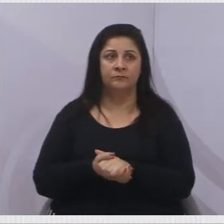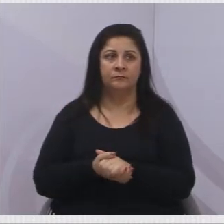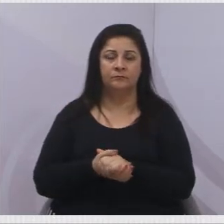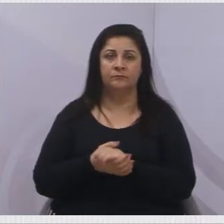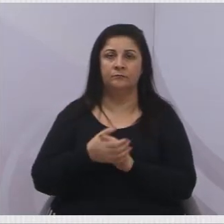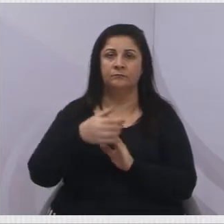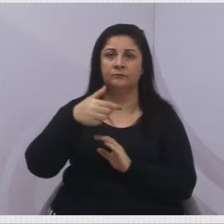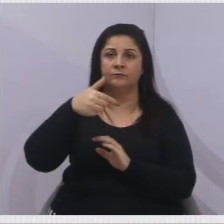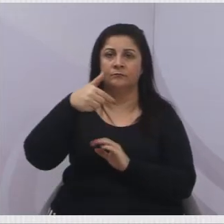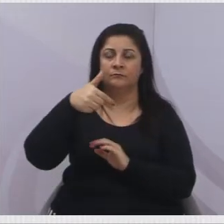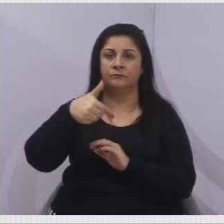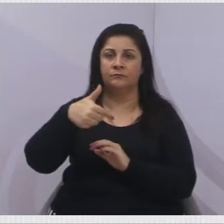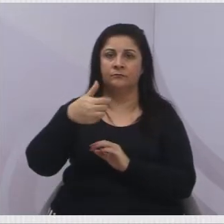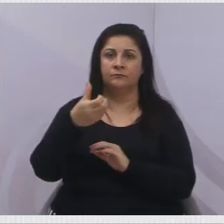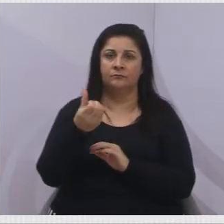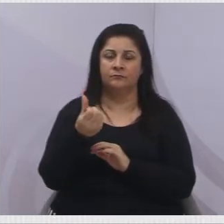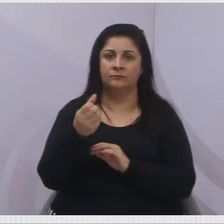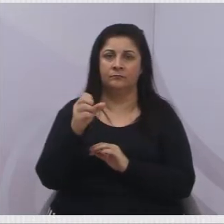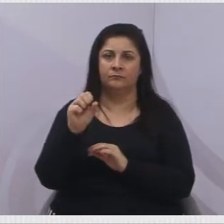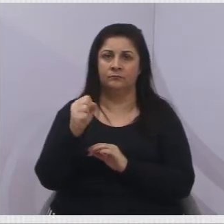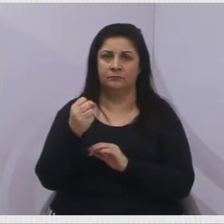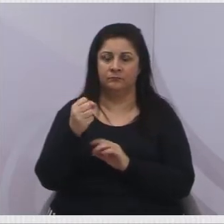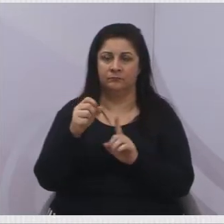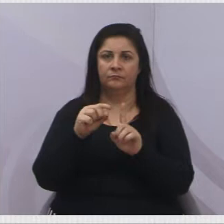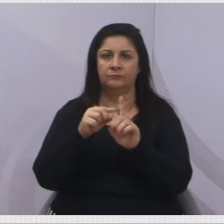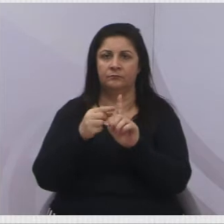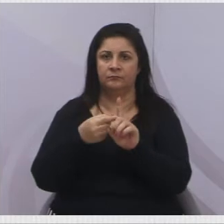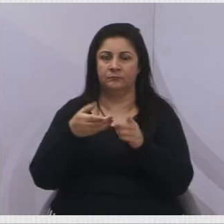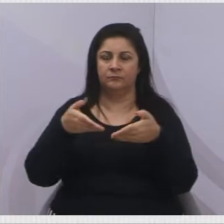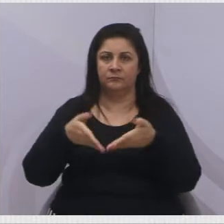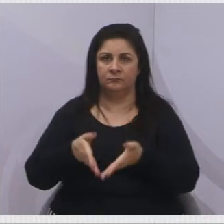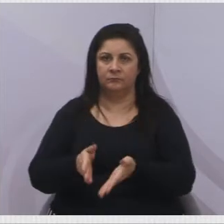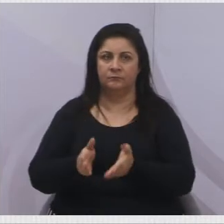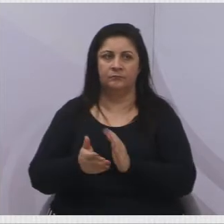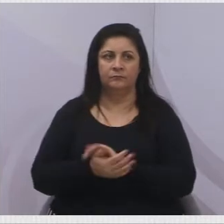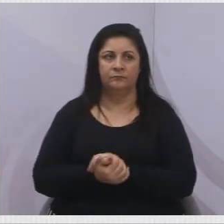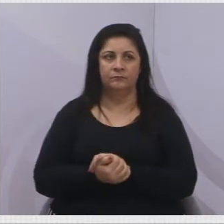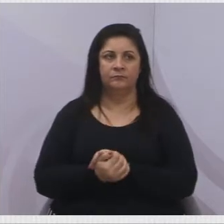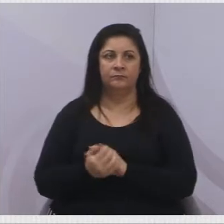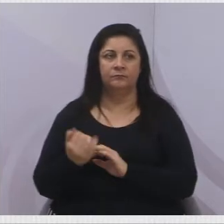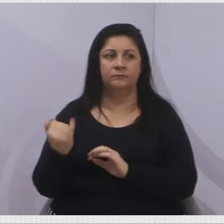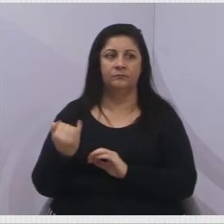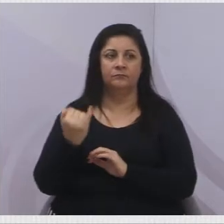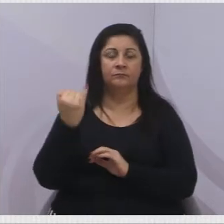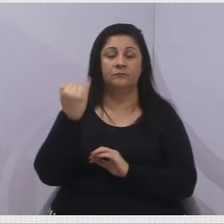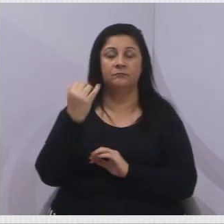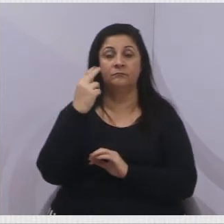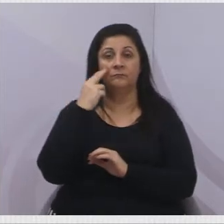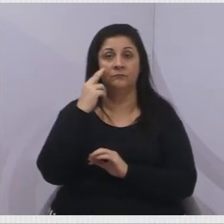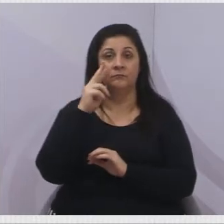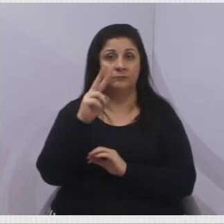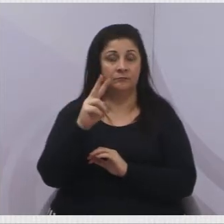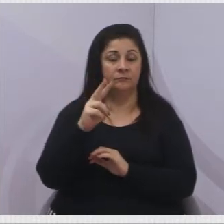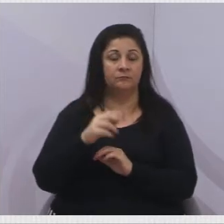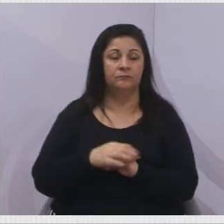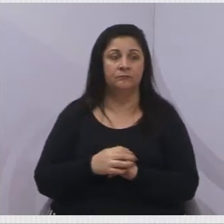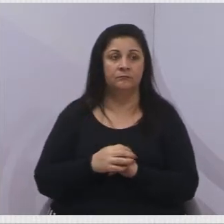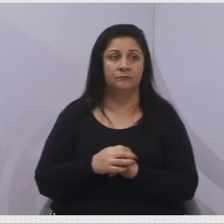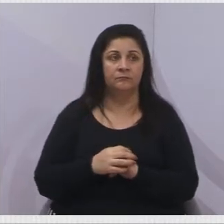com 768 partos. E o importante, quando a gente olha para esse quadro,